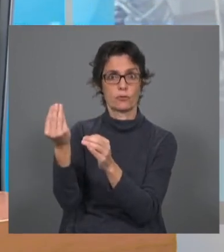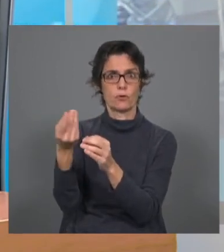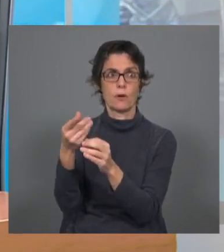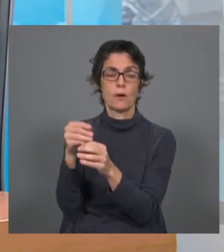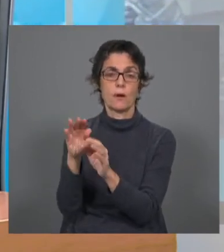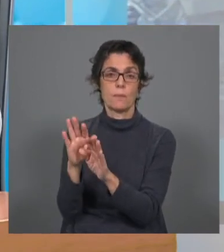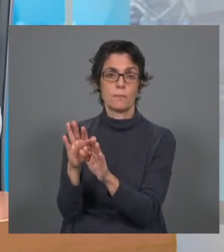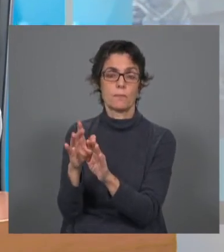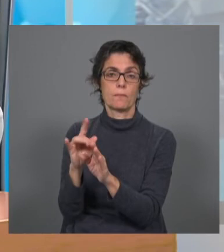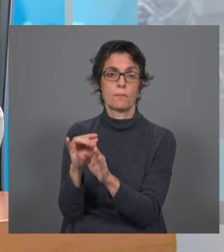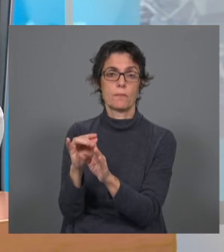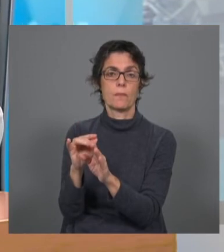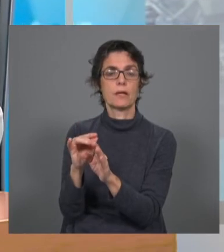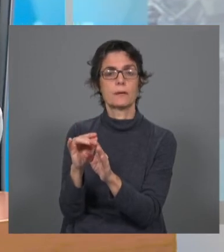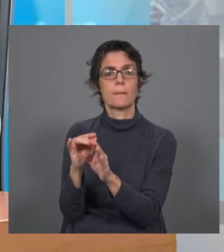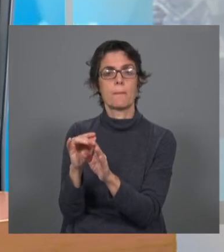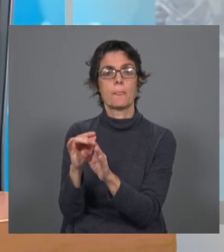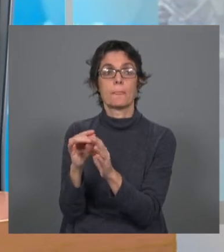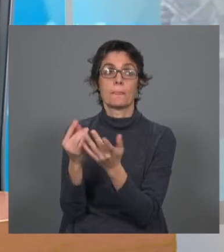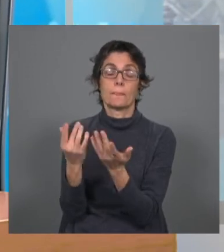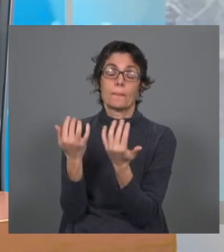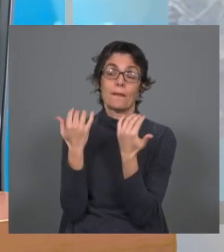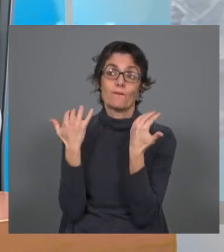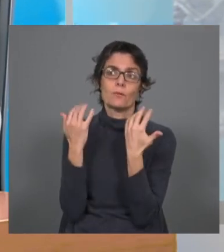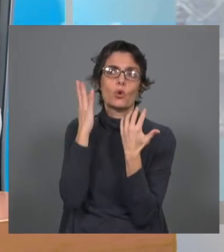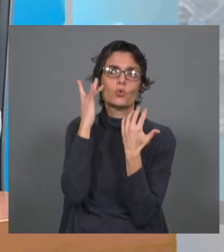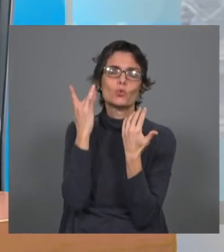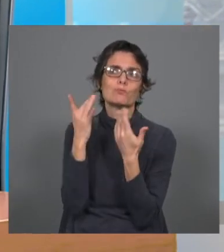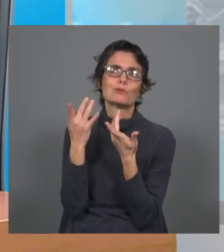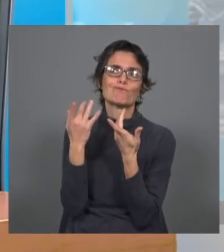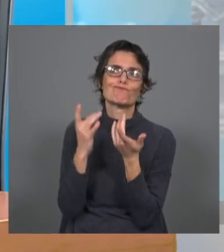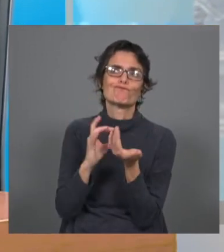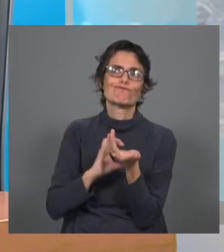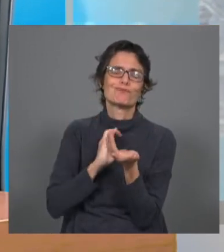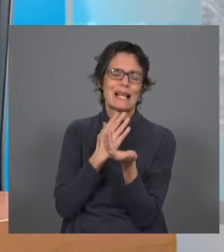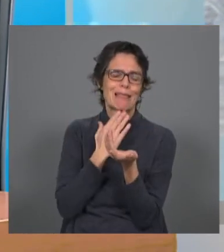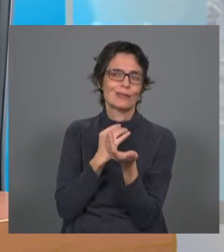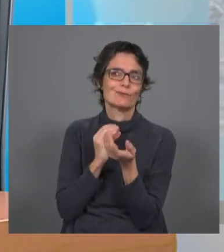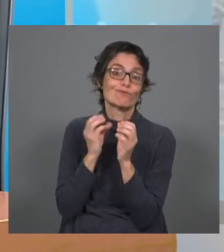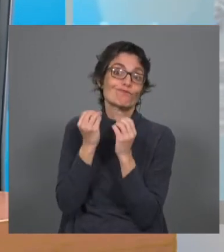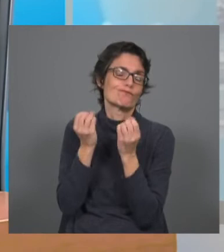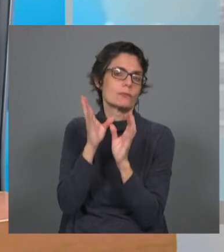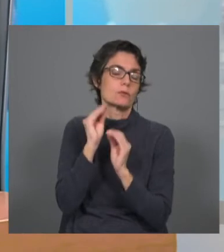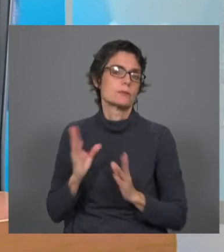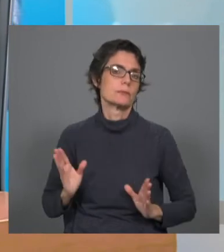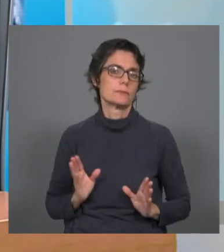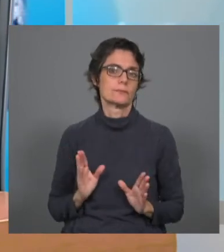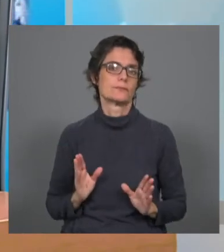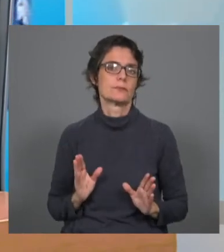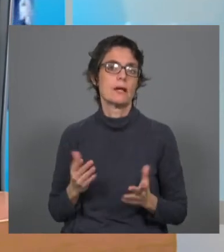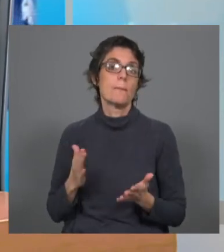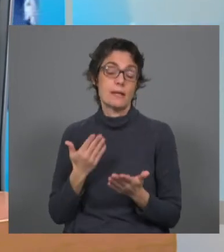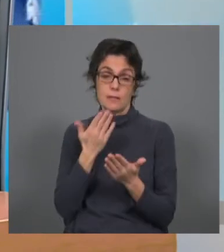estar, são menos fiáveis os números. Toda esta situação, de facto, mostra-nos como vivemos num